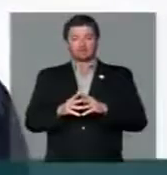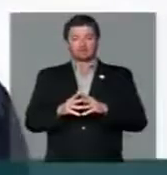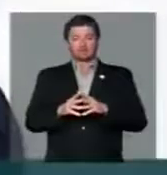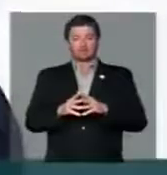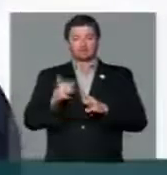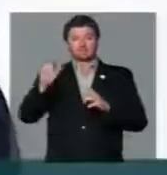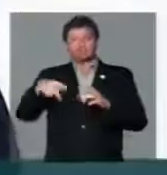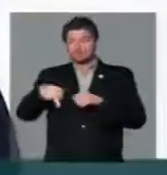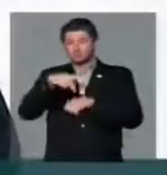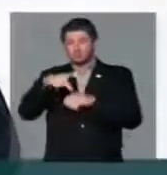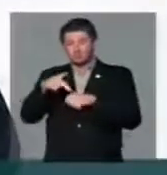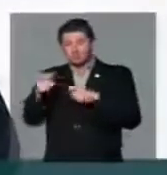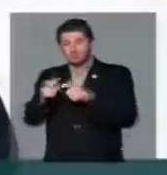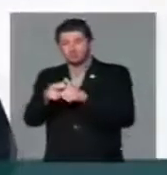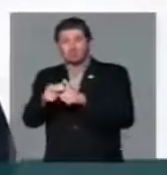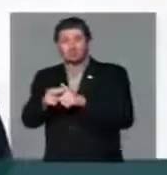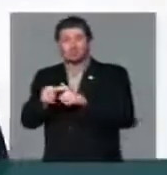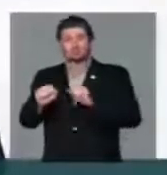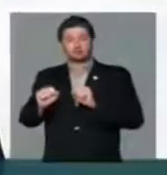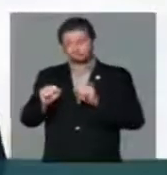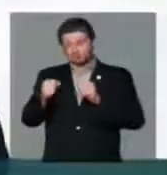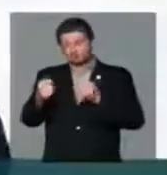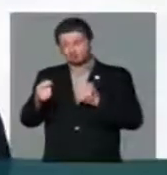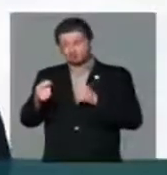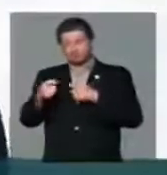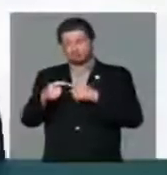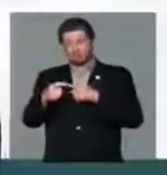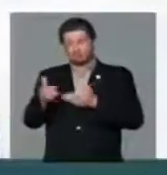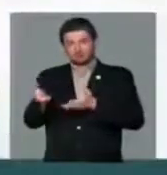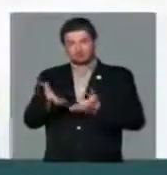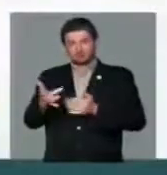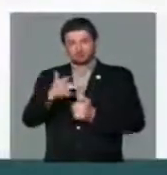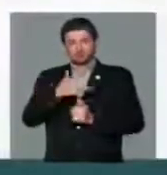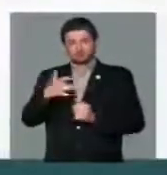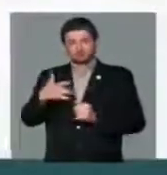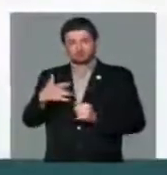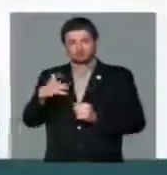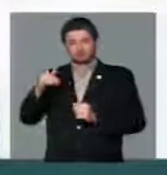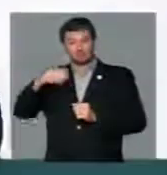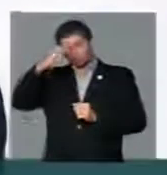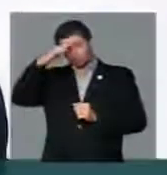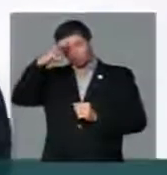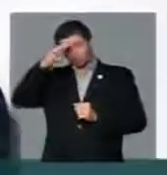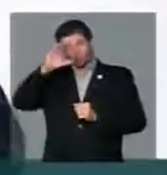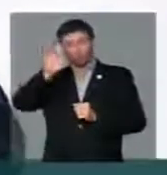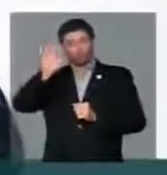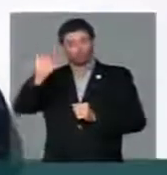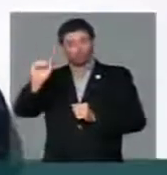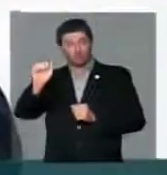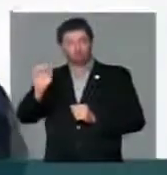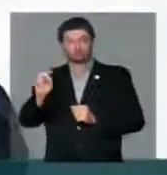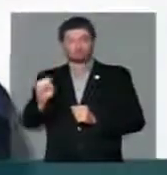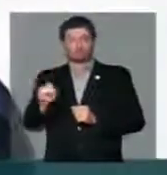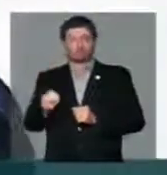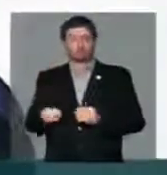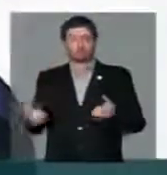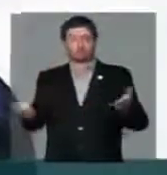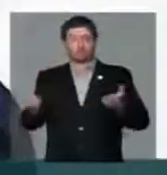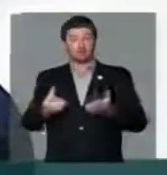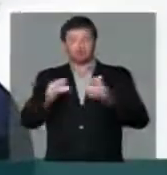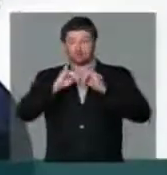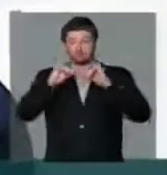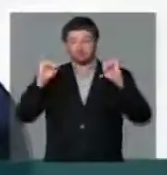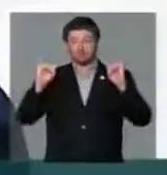de um país pequeno que se dedicou à medicina e à saúde, que é Cuba. Cuba acaba de